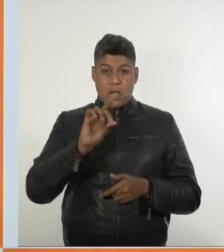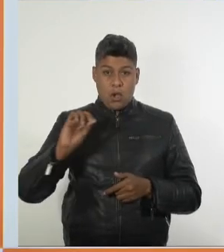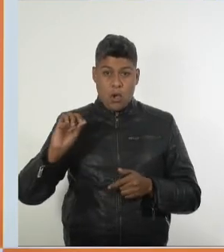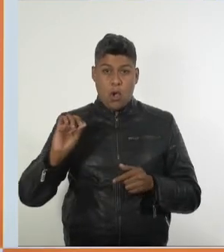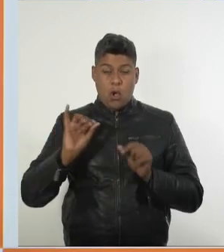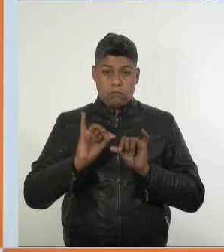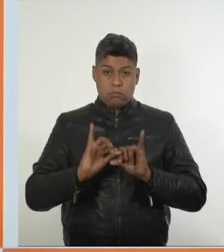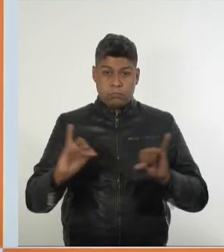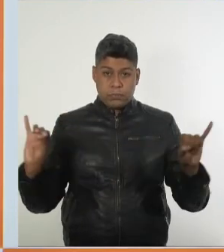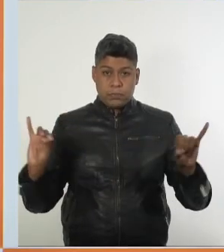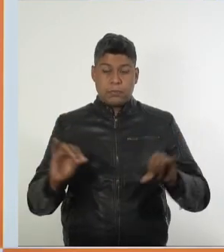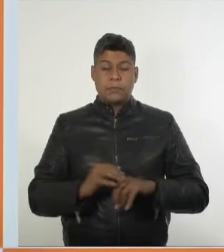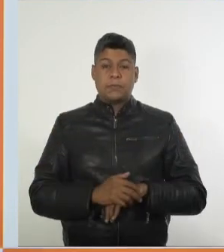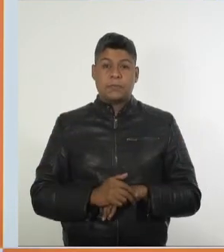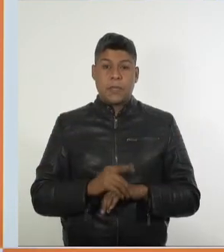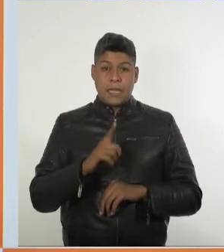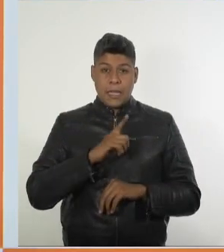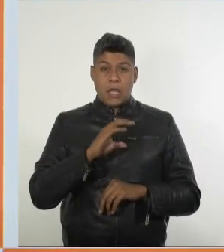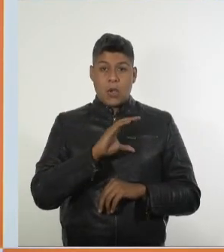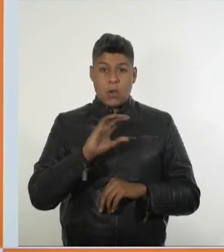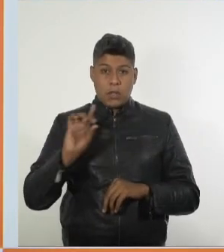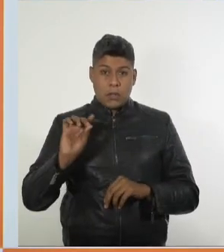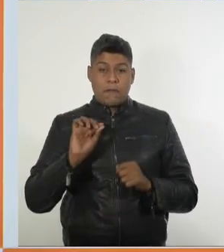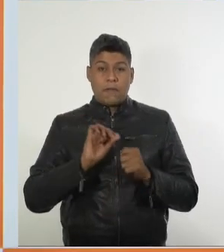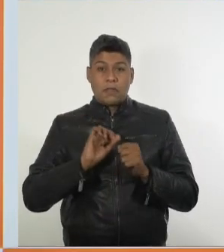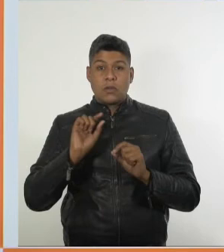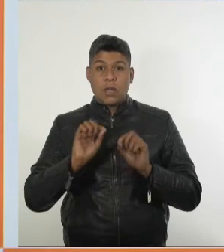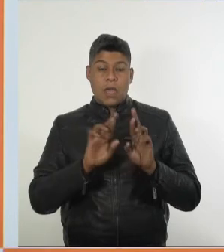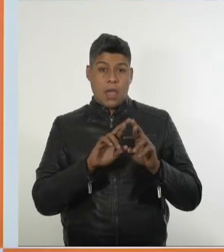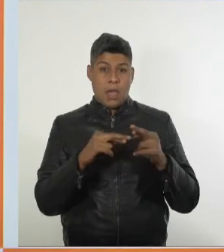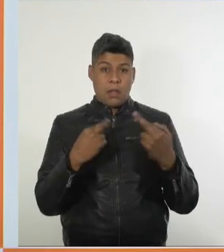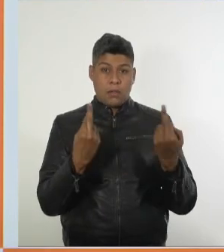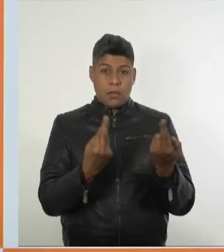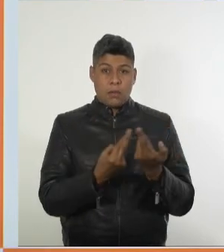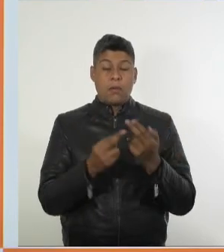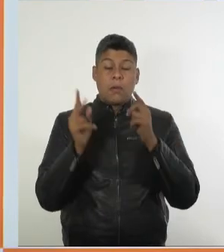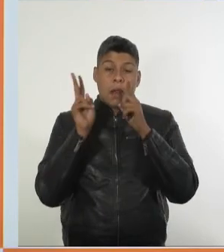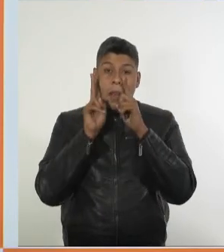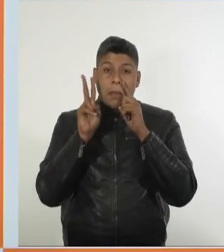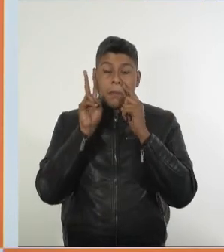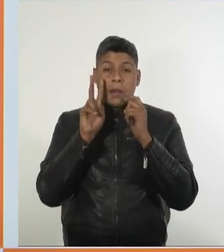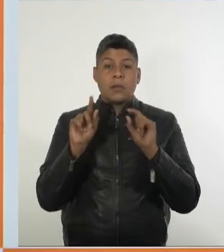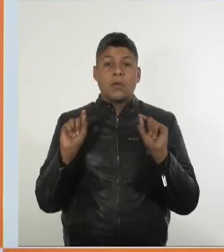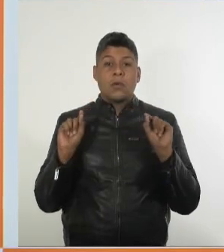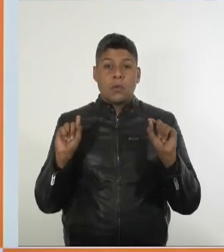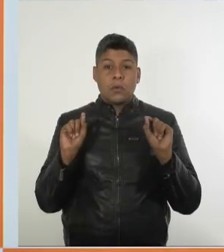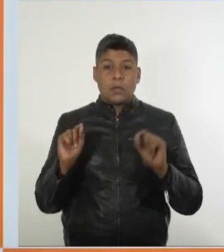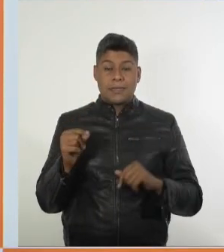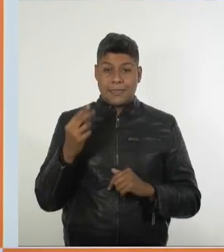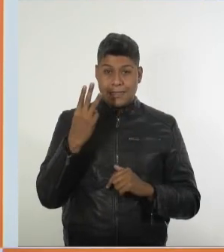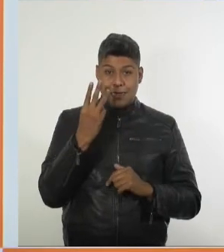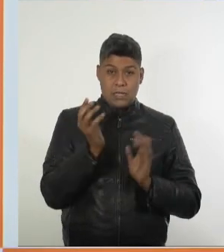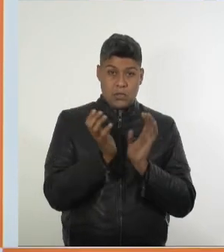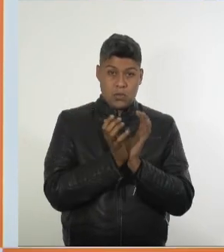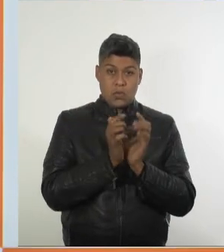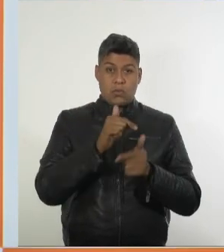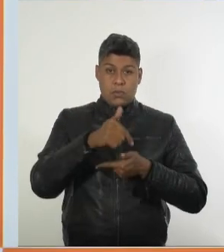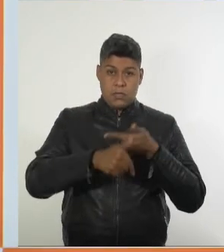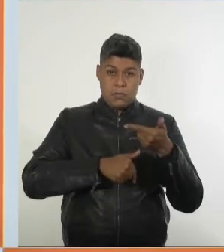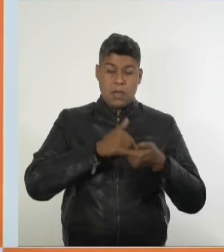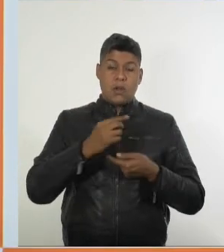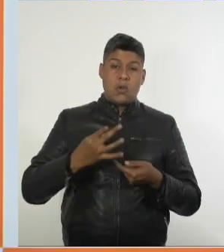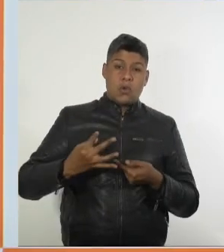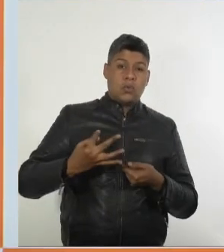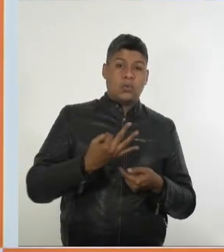respectivos coordenadores, que estão fazendo as suas reuniões, lembrando que esses 3 grupos de trabalho,